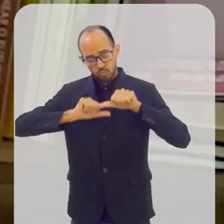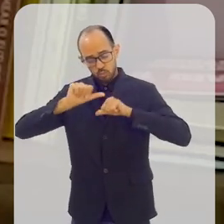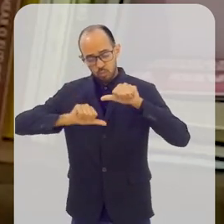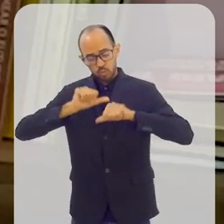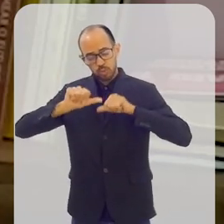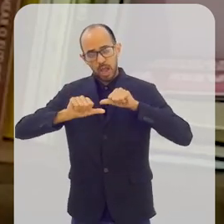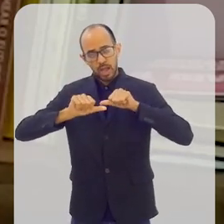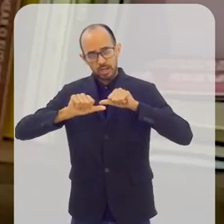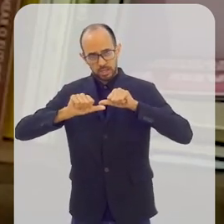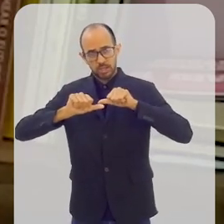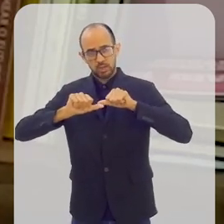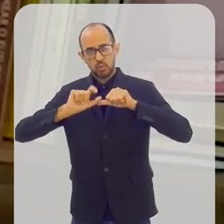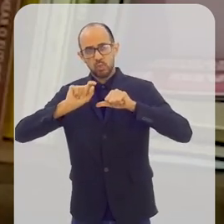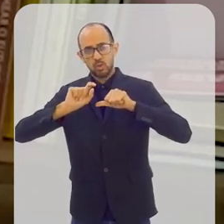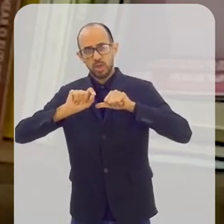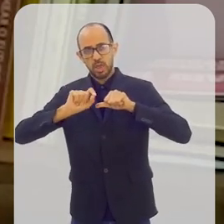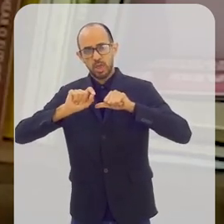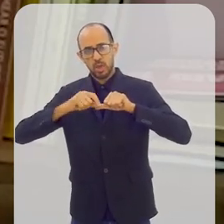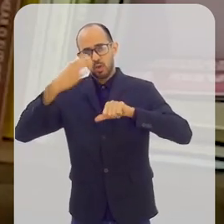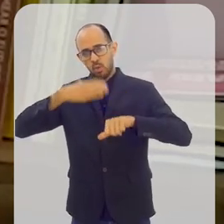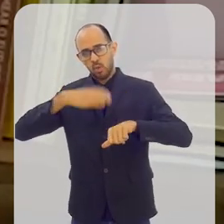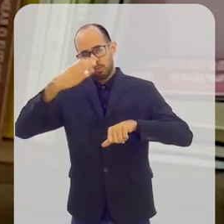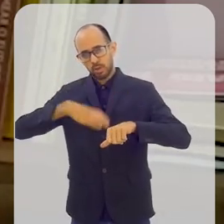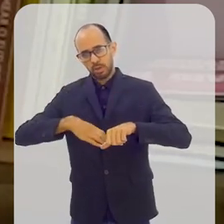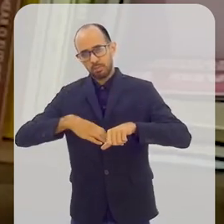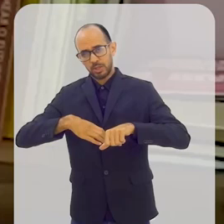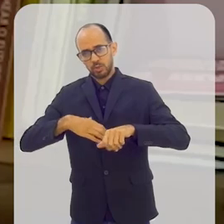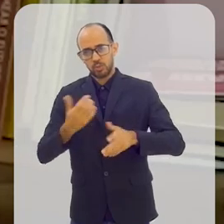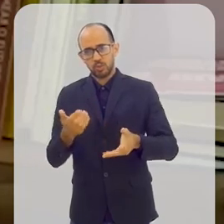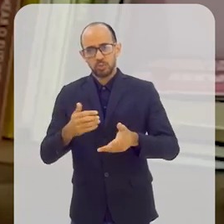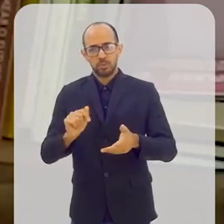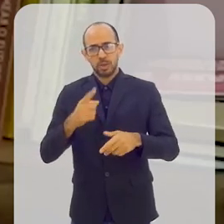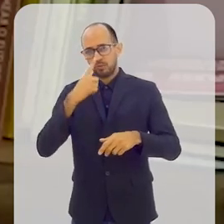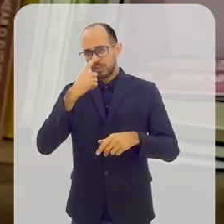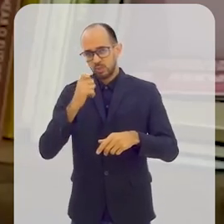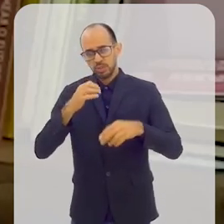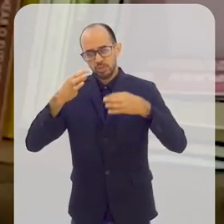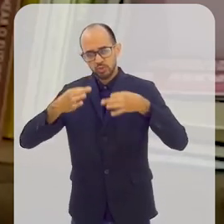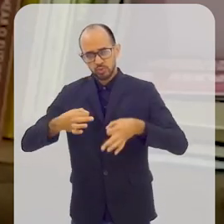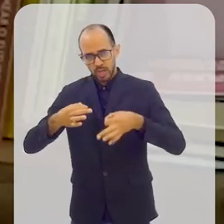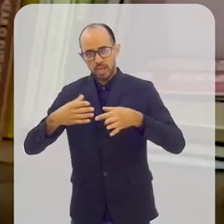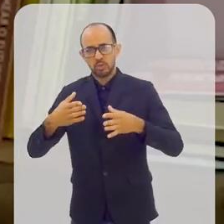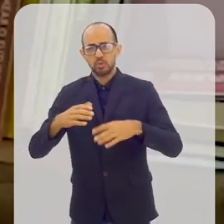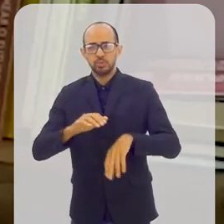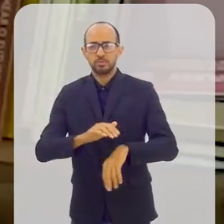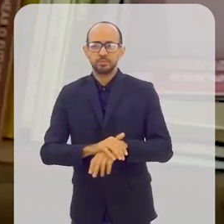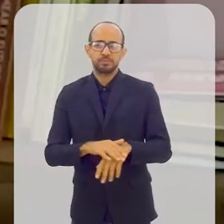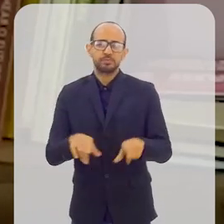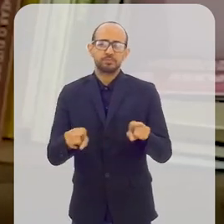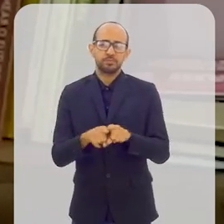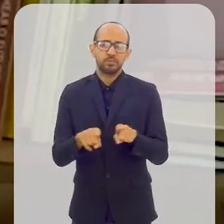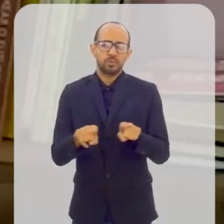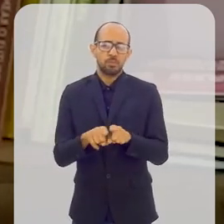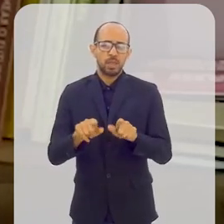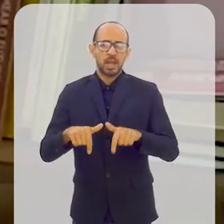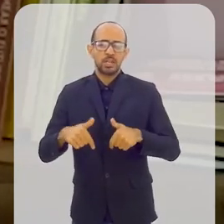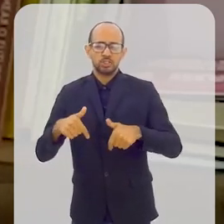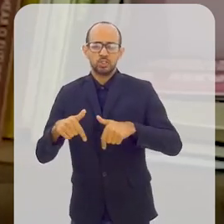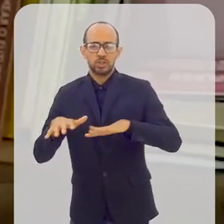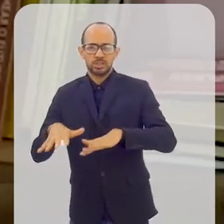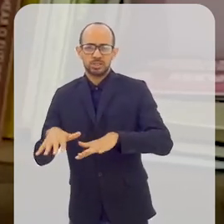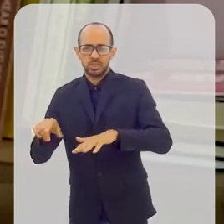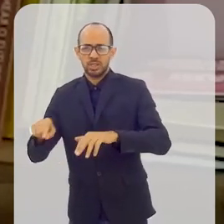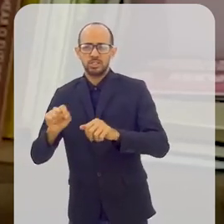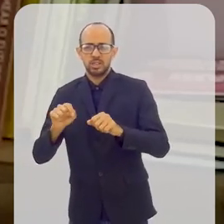mudarem seu comportamento de forma a imitar a natureza, onde tudo que é descartado por um é utilizado por outro, e agindo dessa